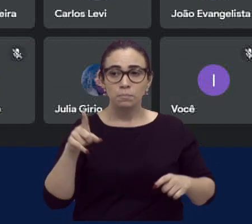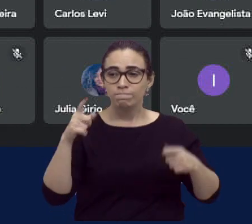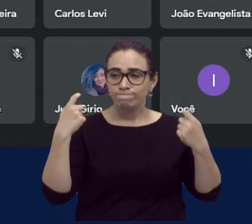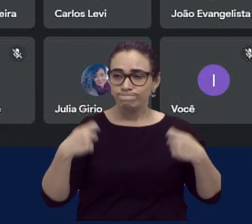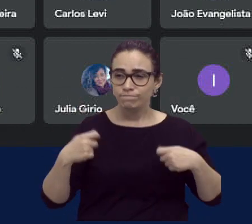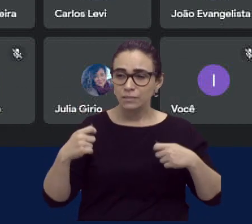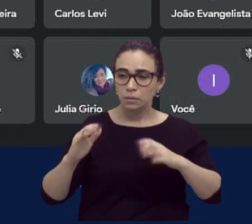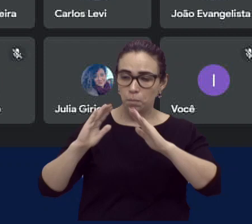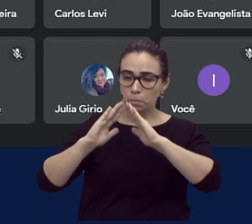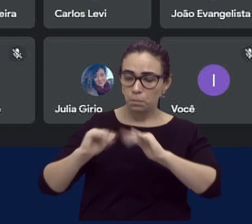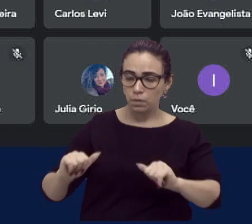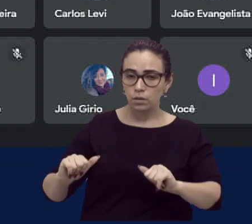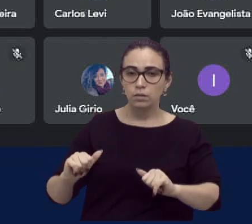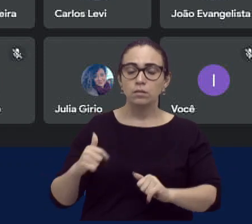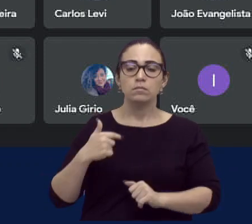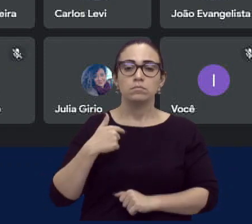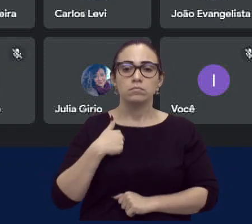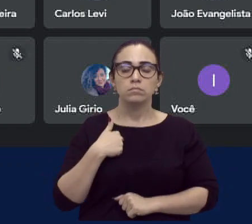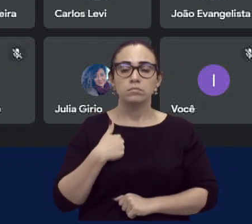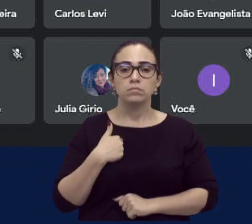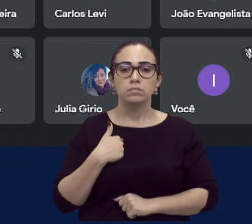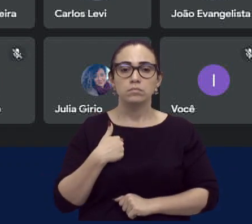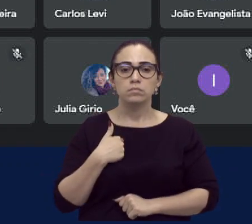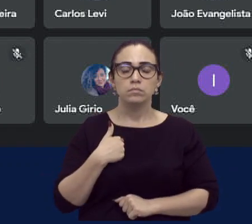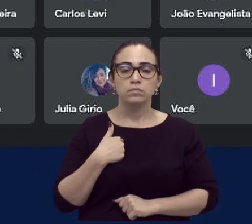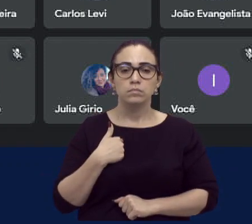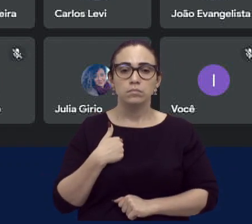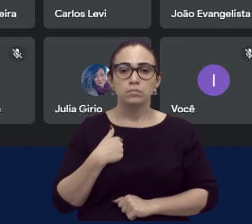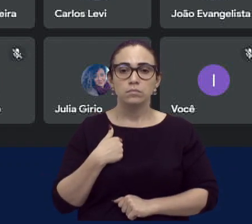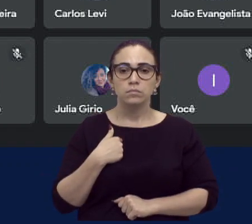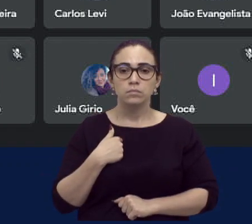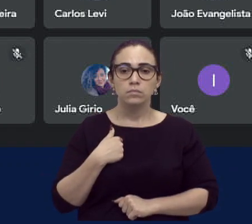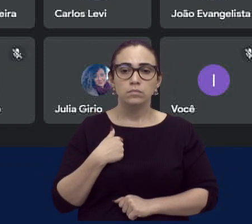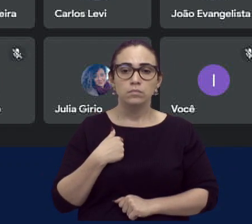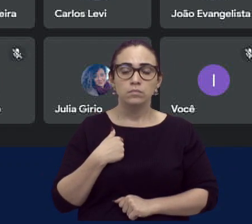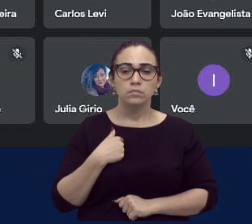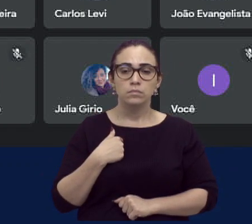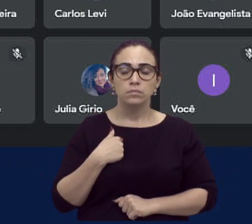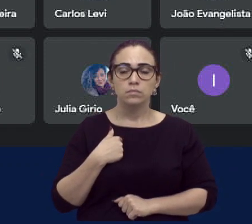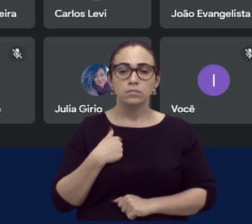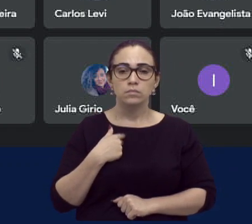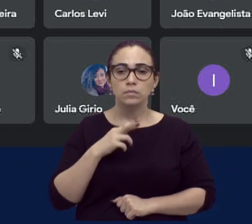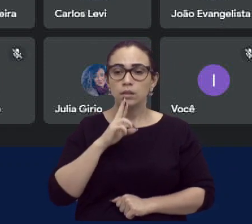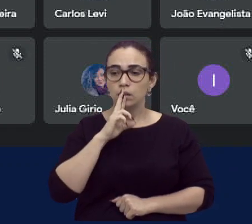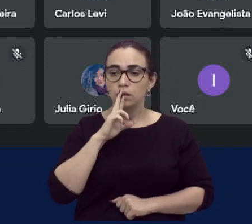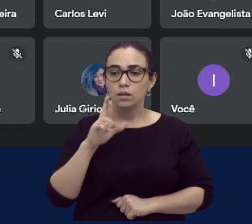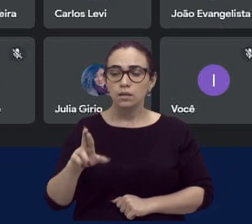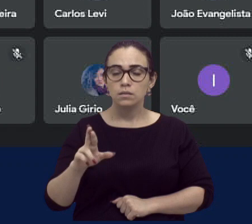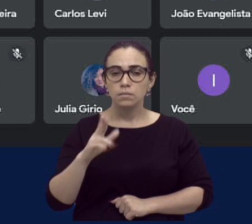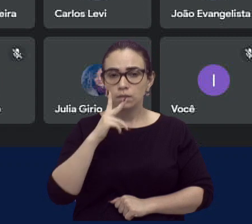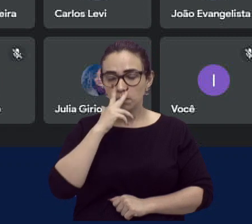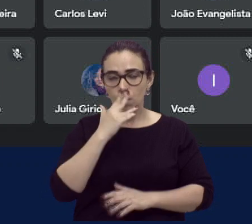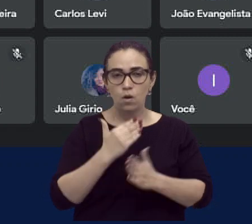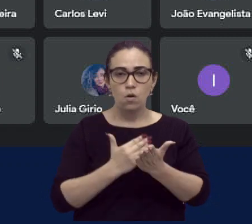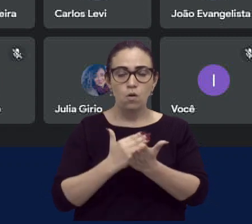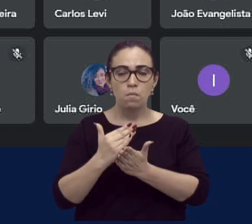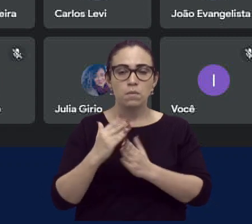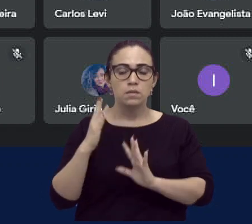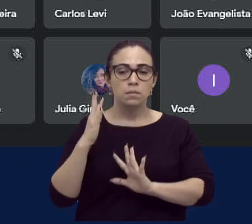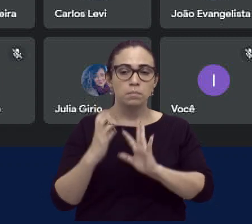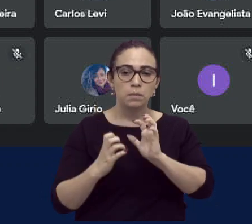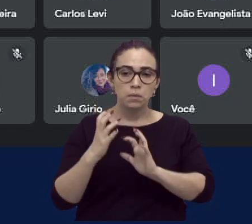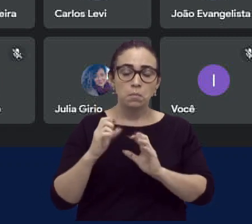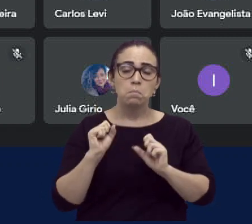atendidas, muito possivelmente a gente vai gerar uma situação de conflito. Pode ser